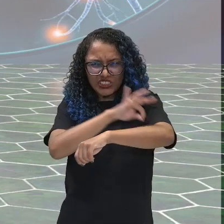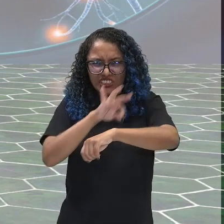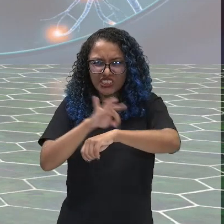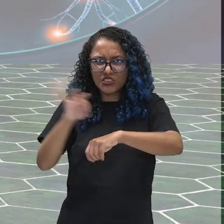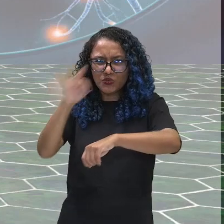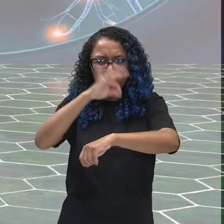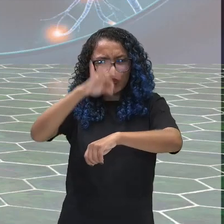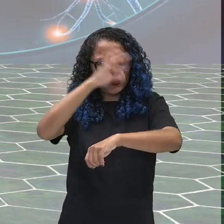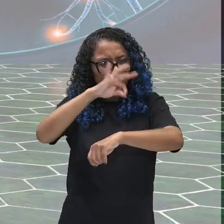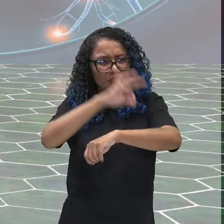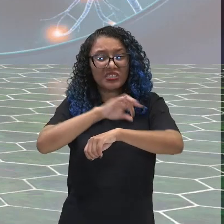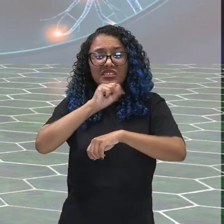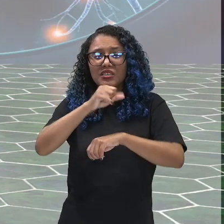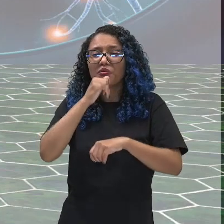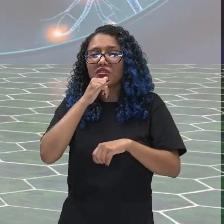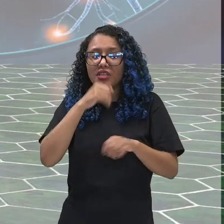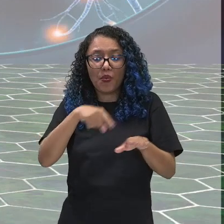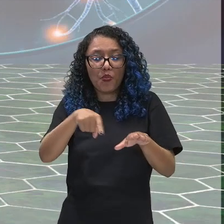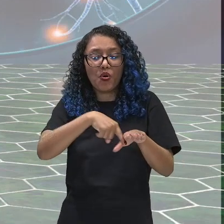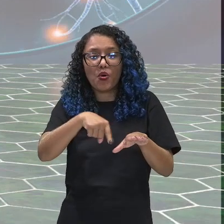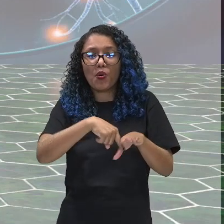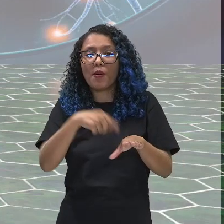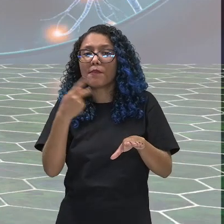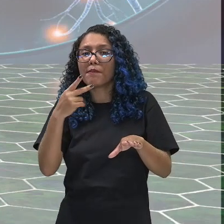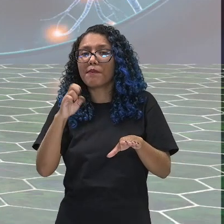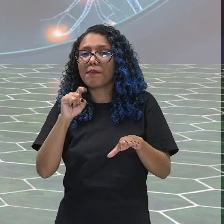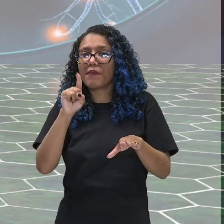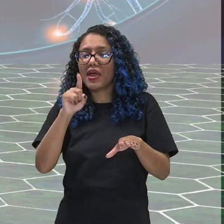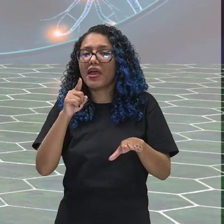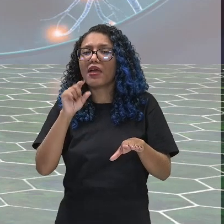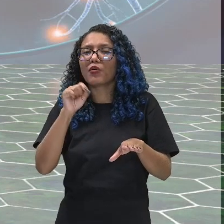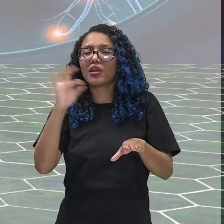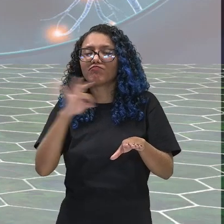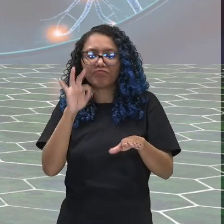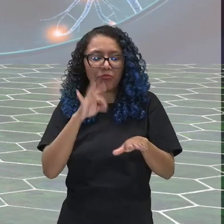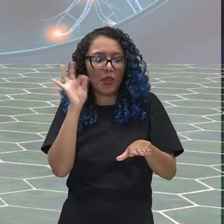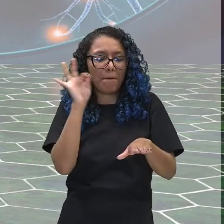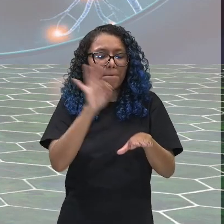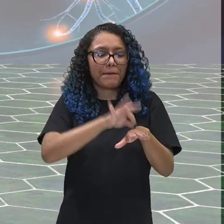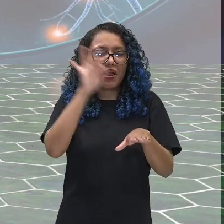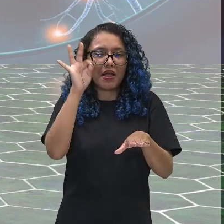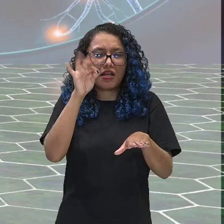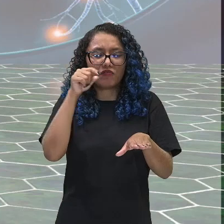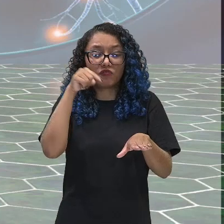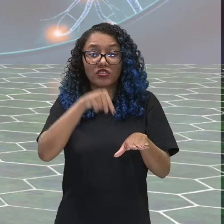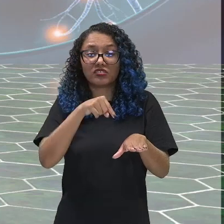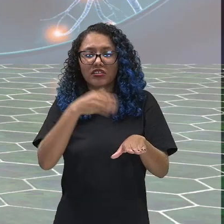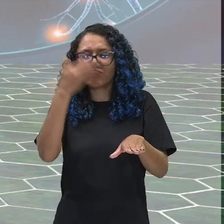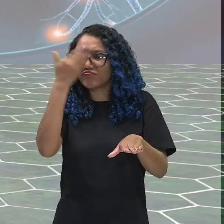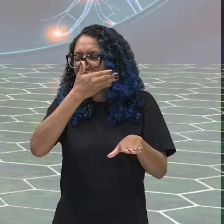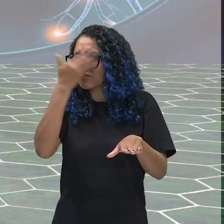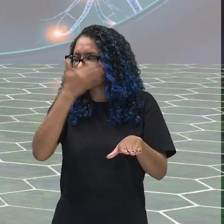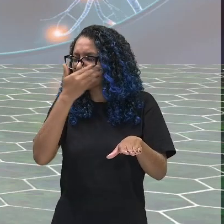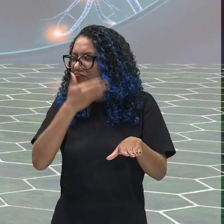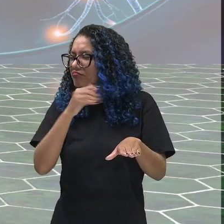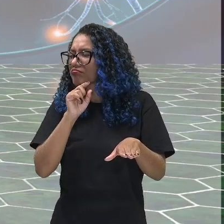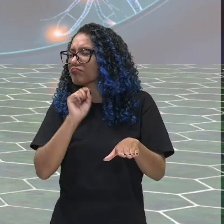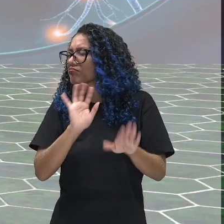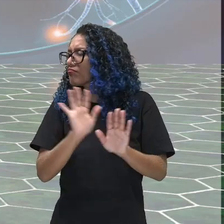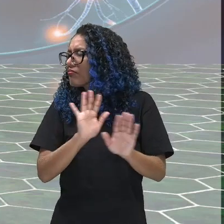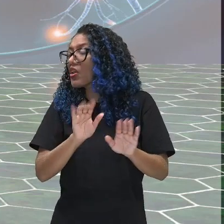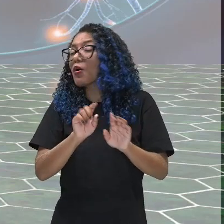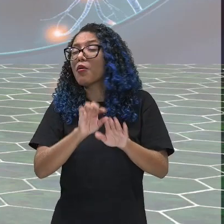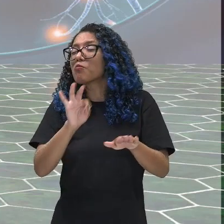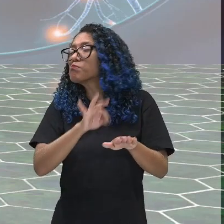ali uma picada de um inseto, de um carapanã, você, mesmo sem ver o carapanã, você já